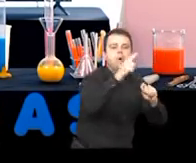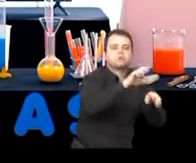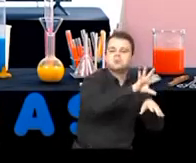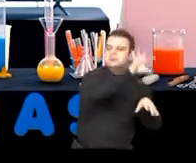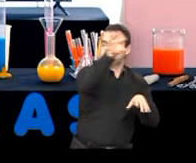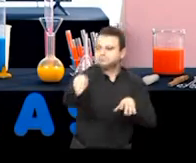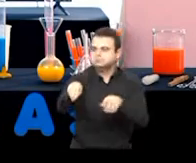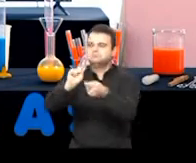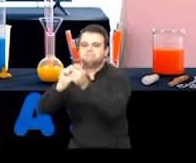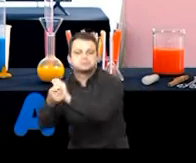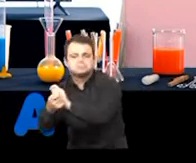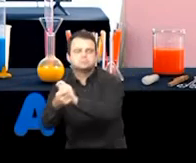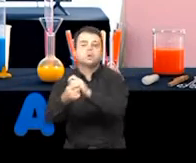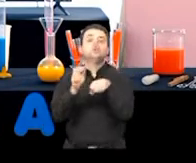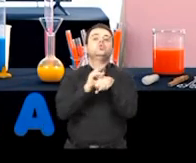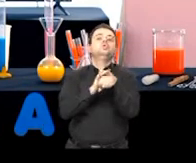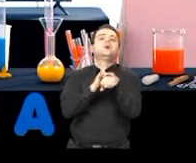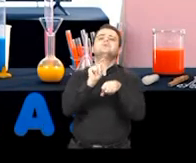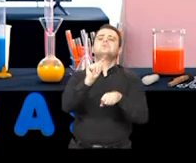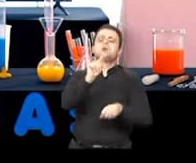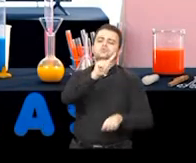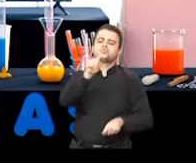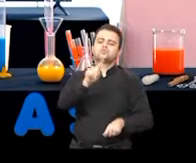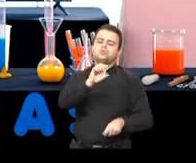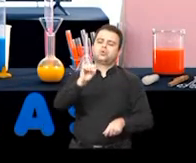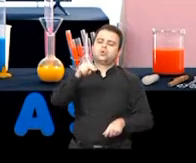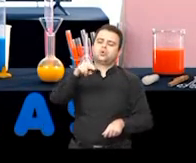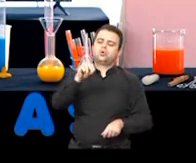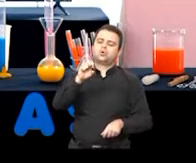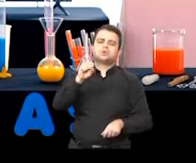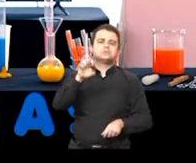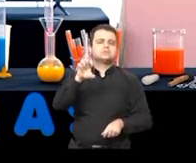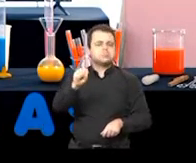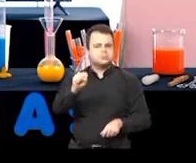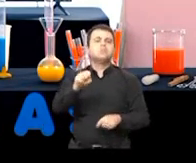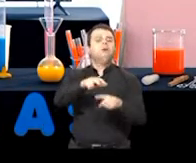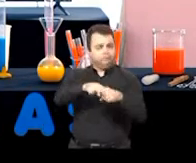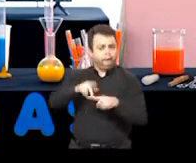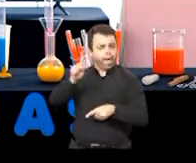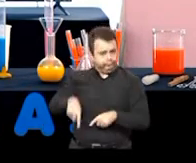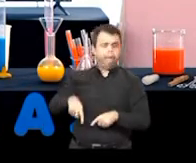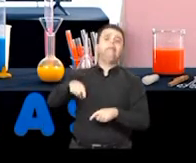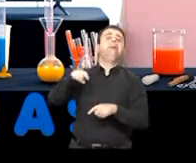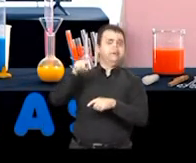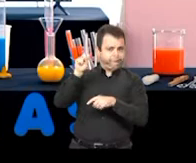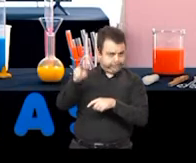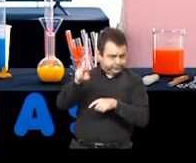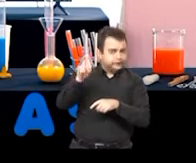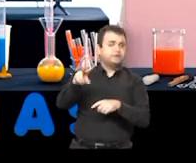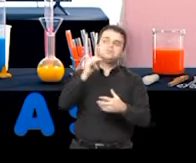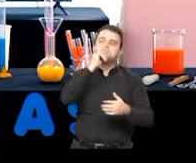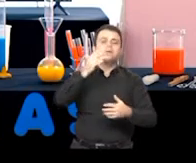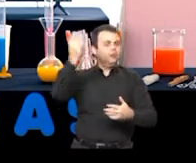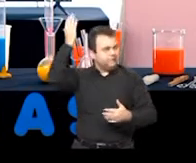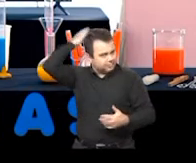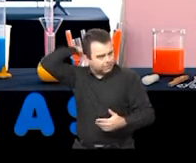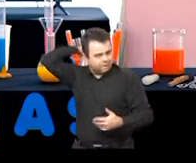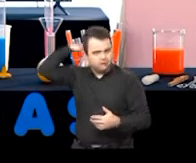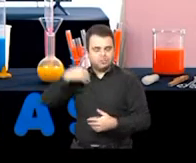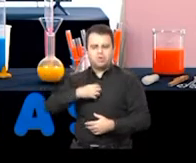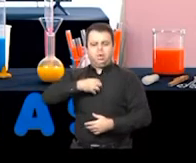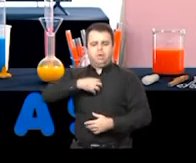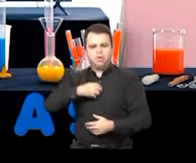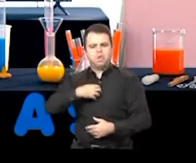doenças, as chamadas zoonoses, que surgem exatamente através desse processo, como a